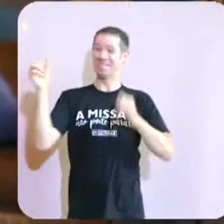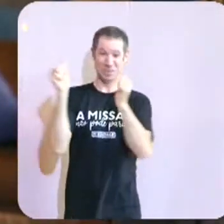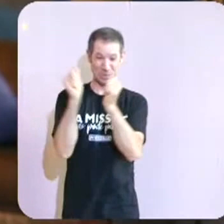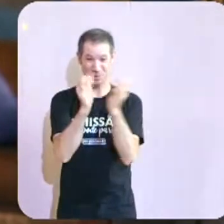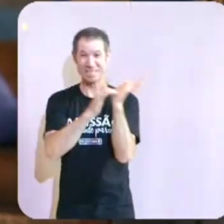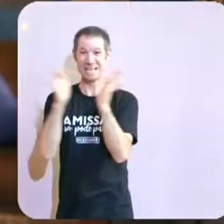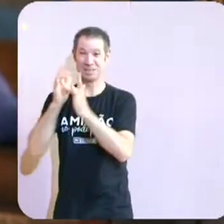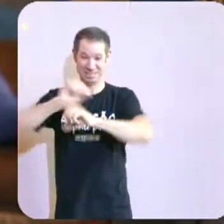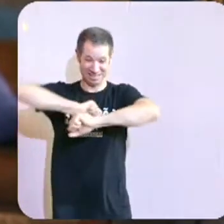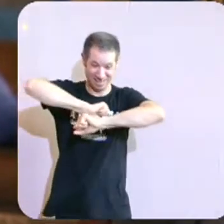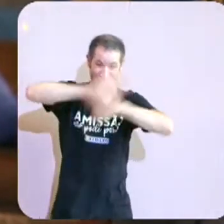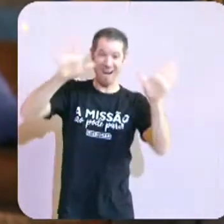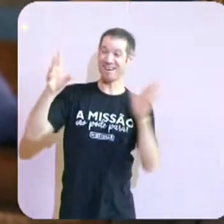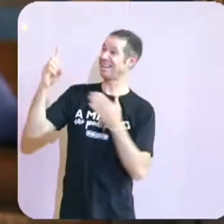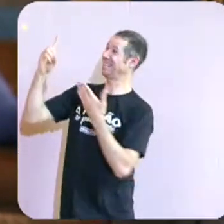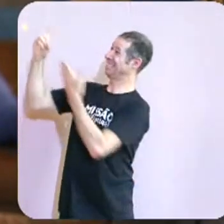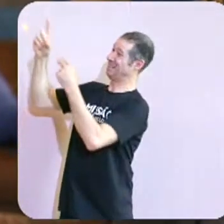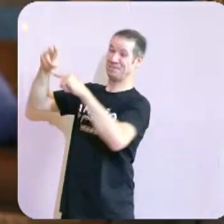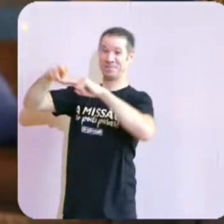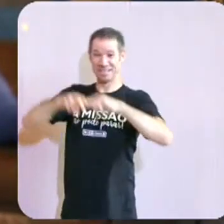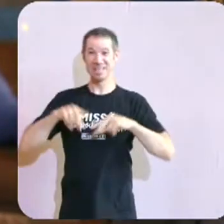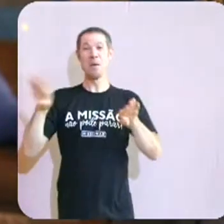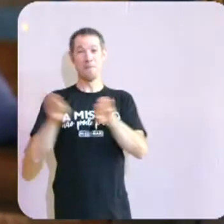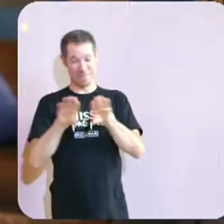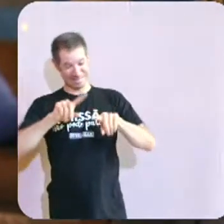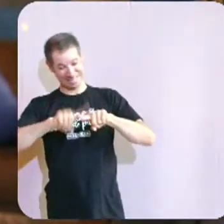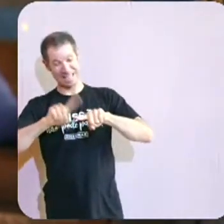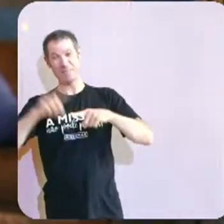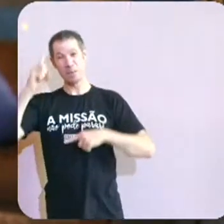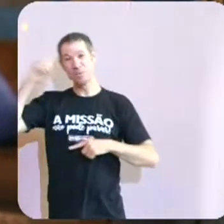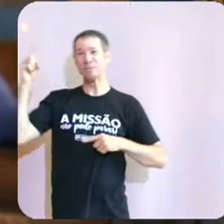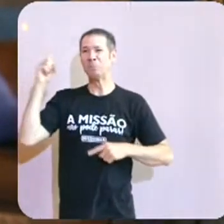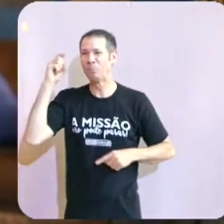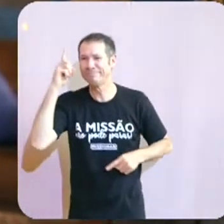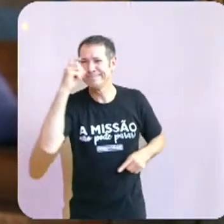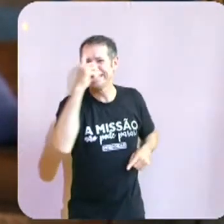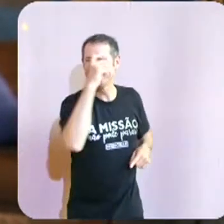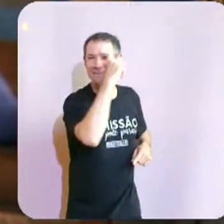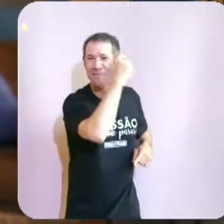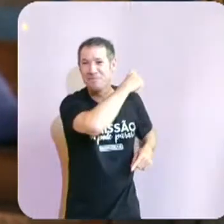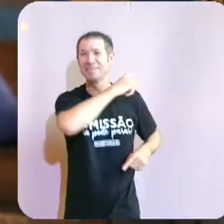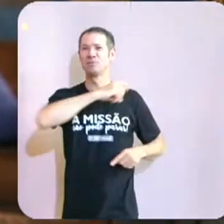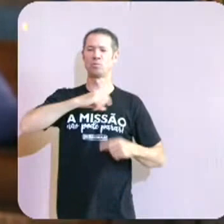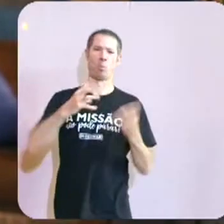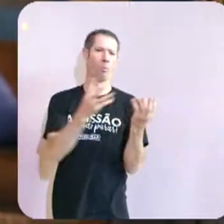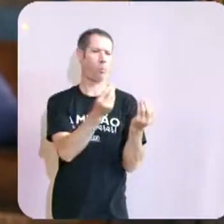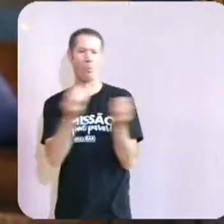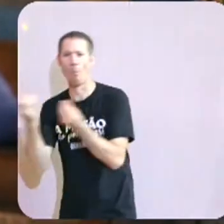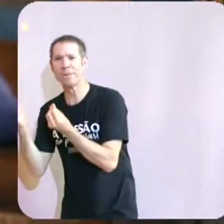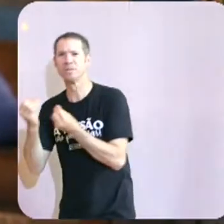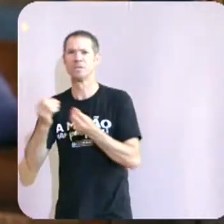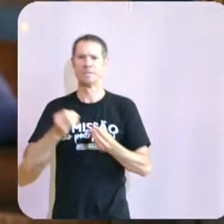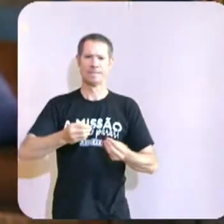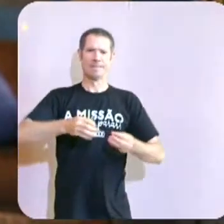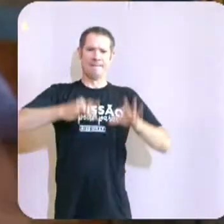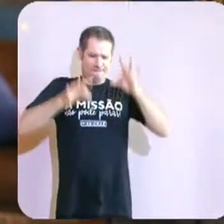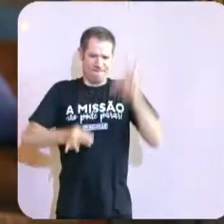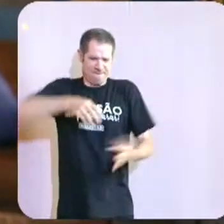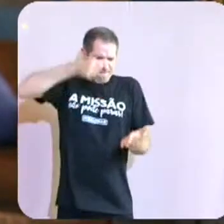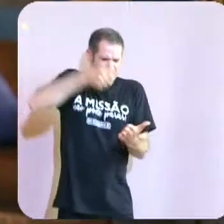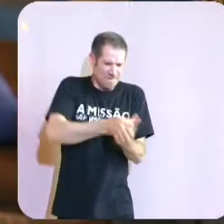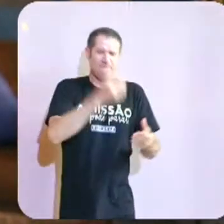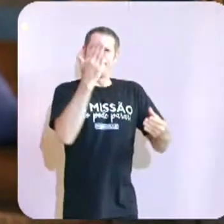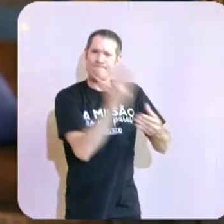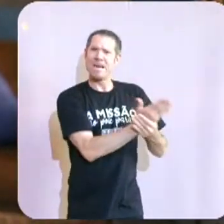Jesus, glória a Deus por isso, mas também vai ser um dia muito difícil, em que muitos serão julgados, e como